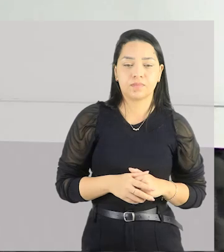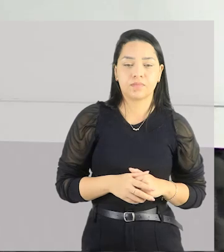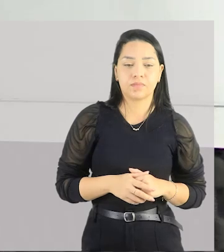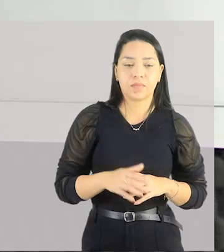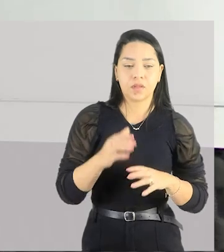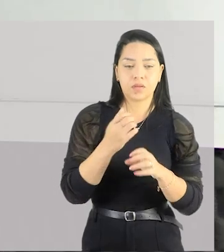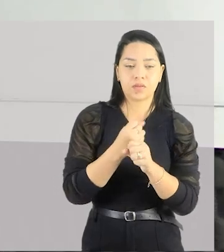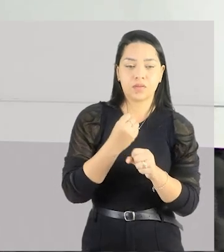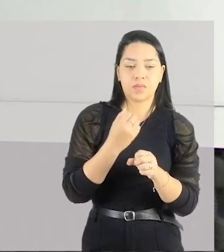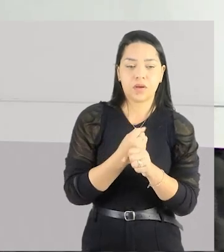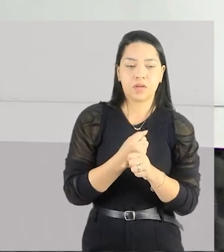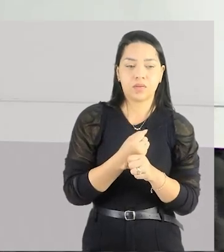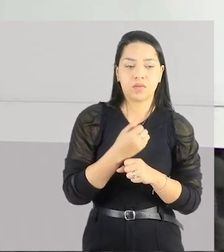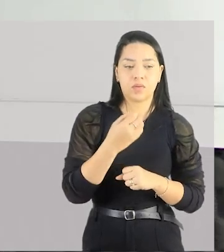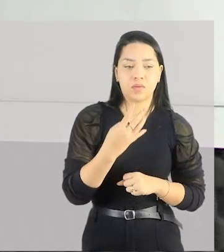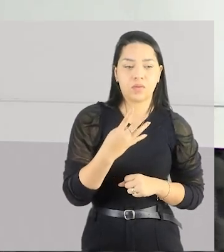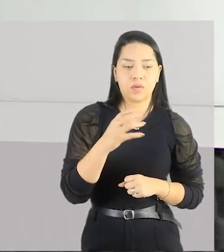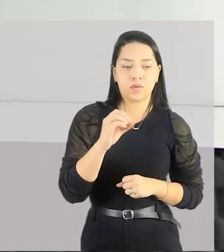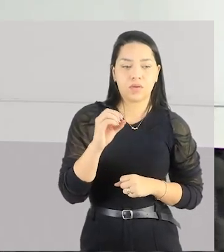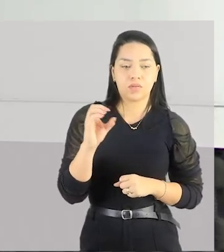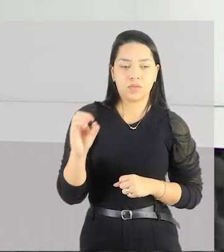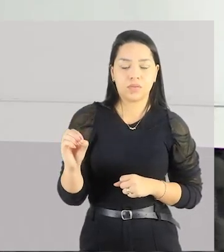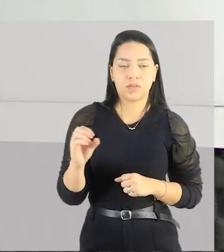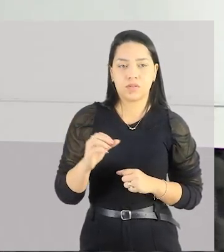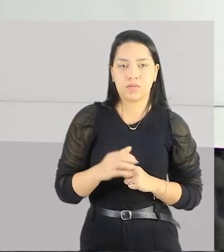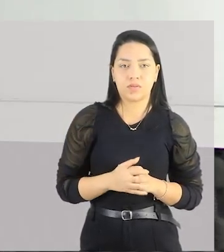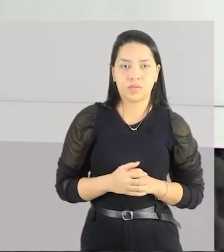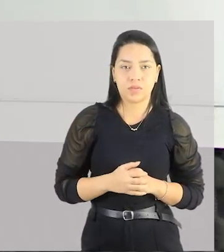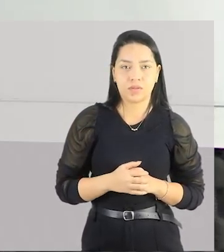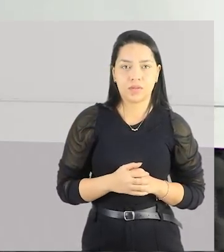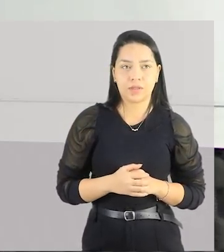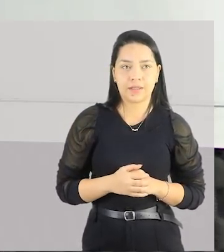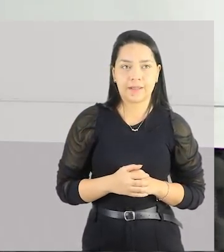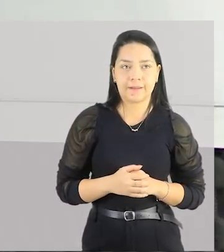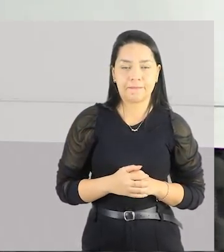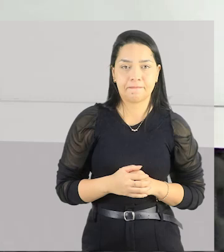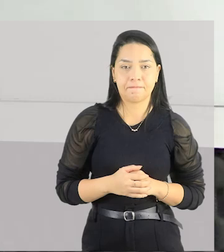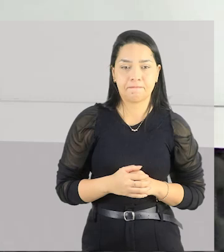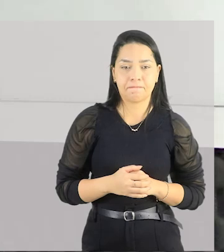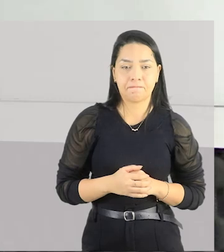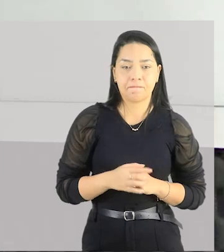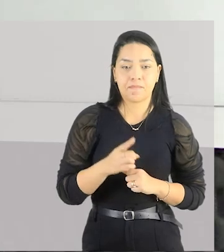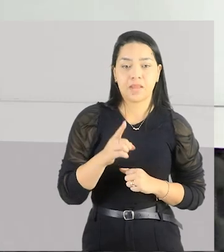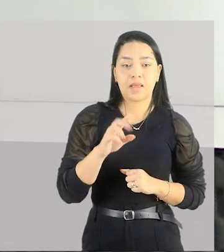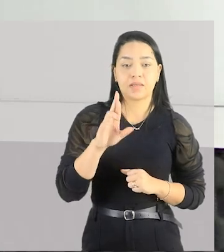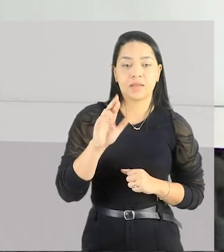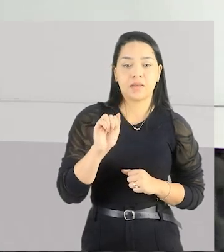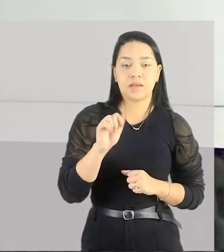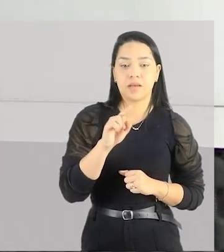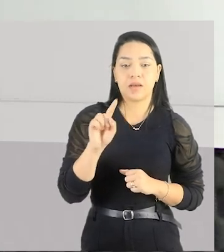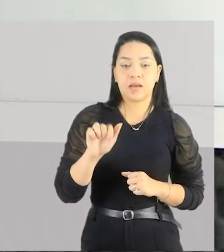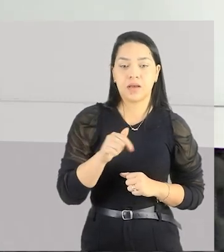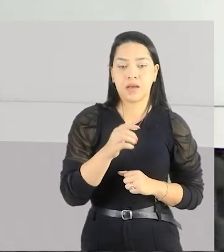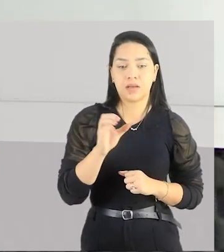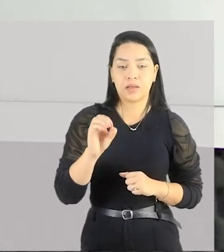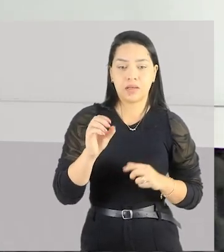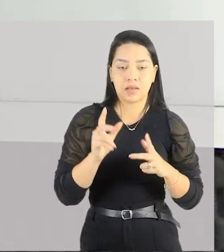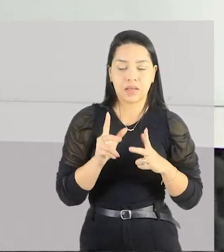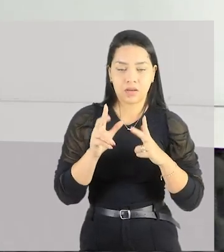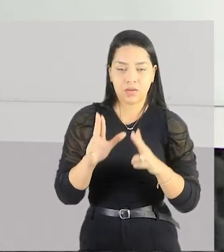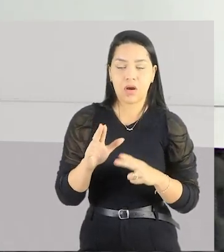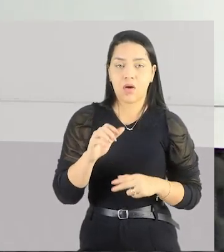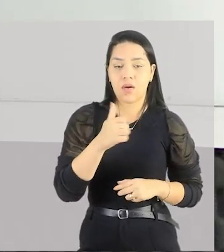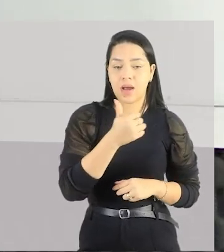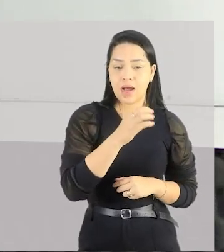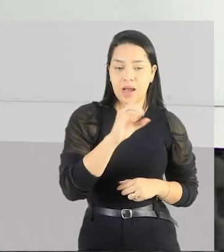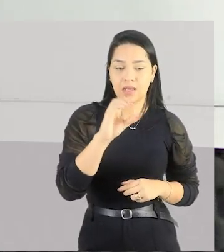somado com 400, ok? Bora lá. Essa razão é igual a